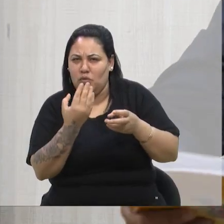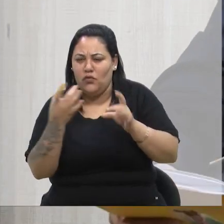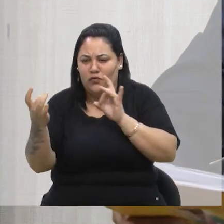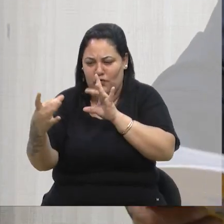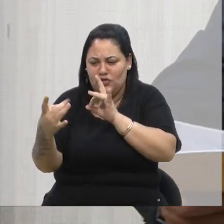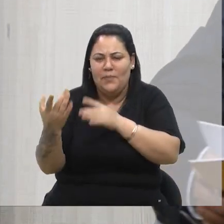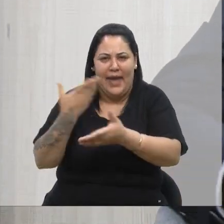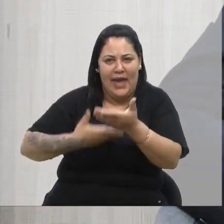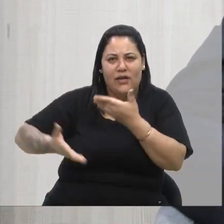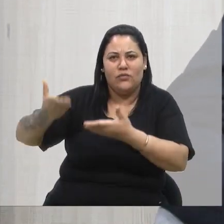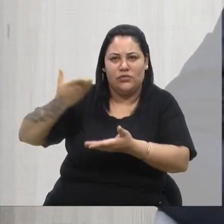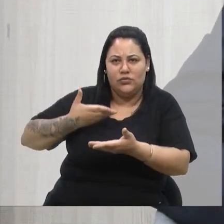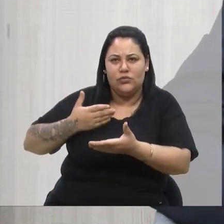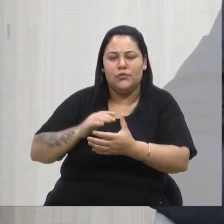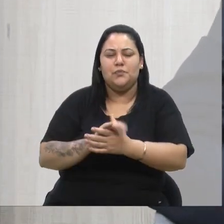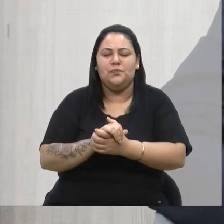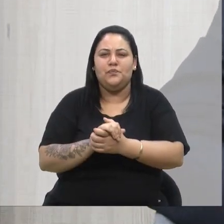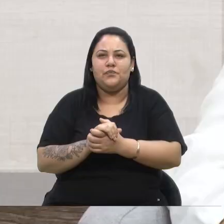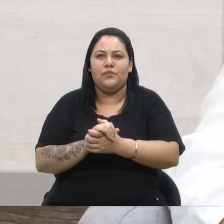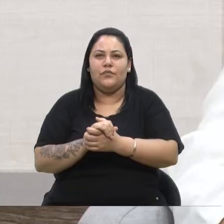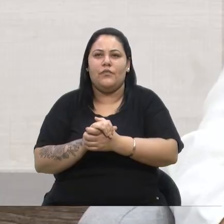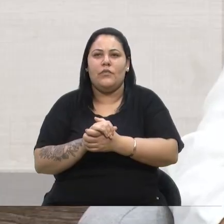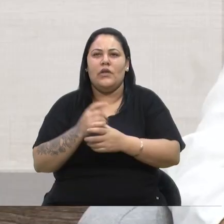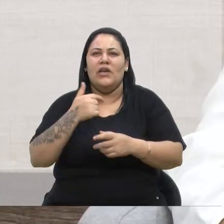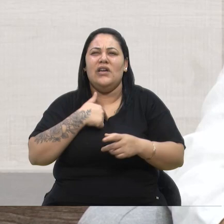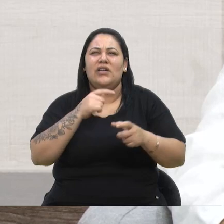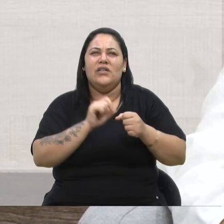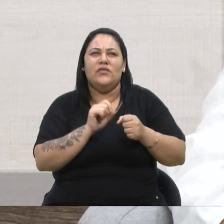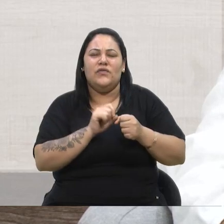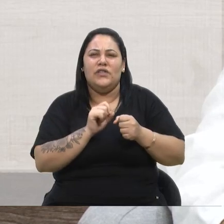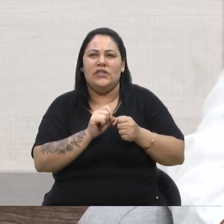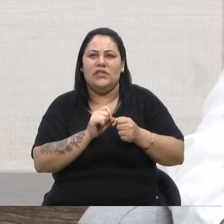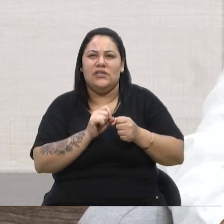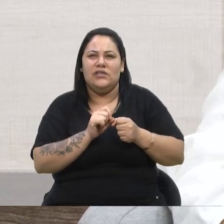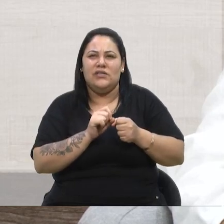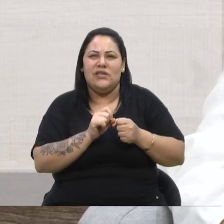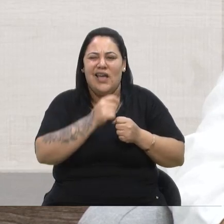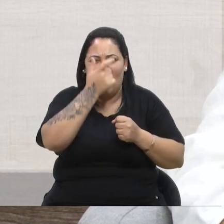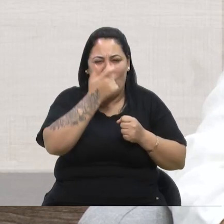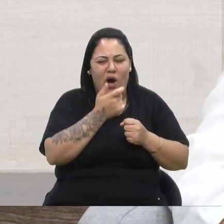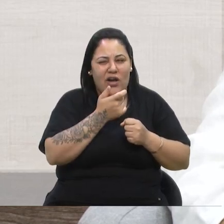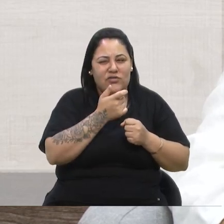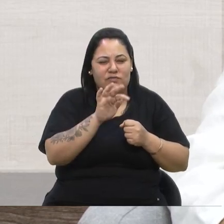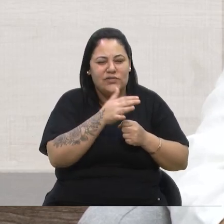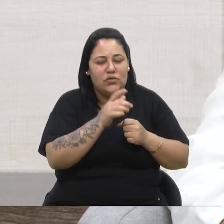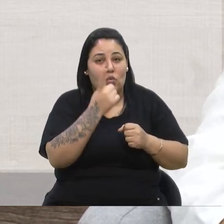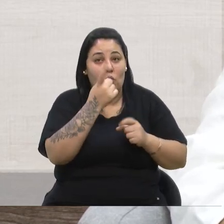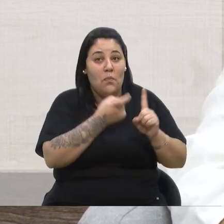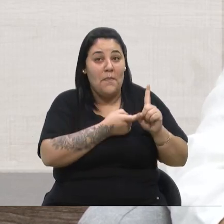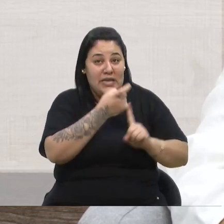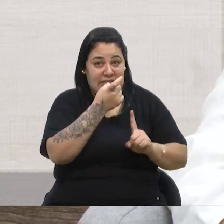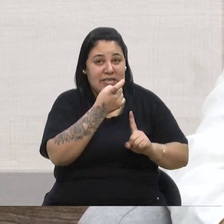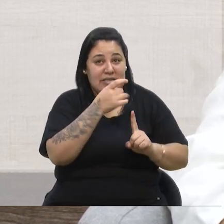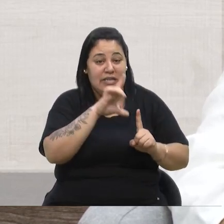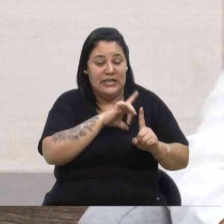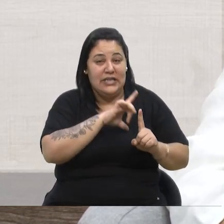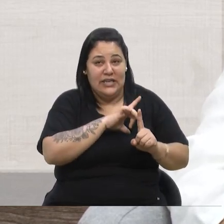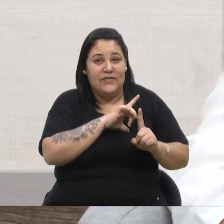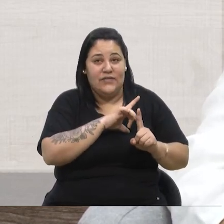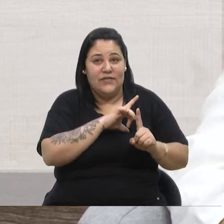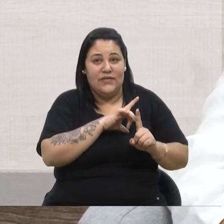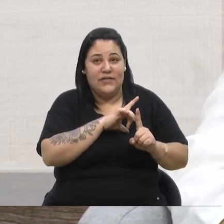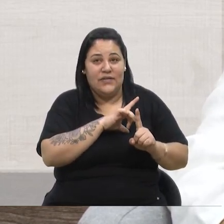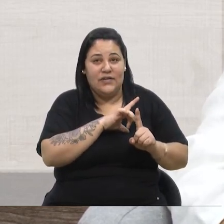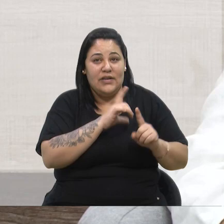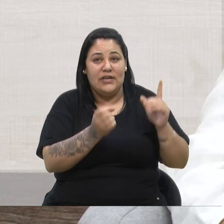para tu receberes um retorno? Eu tive, foi feito, acho que não faz um mês que foi feito o